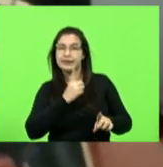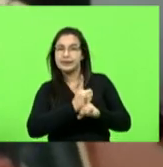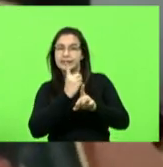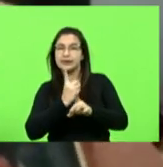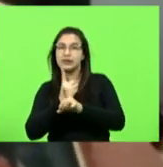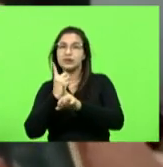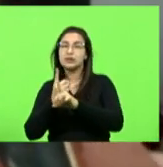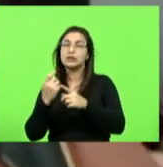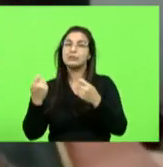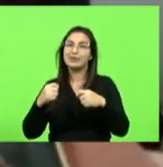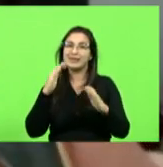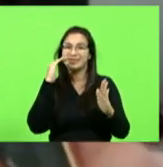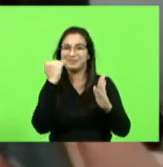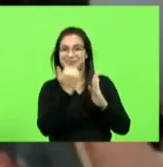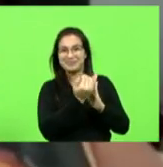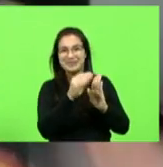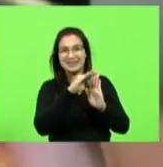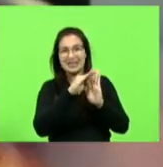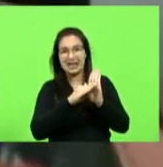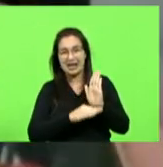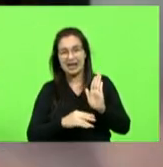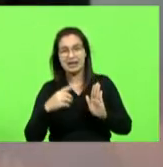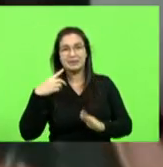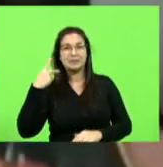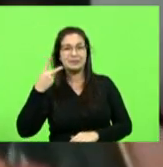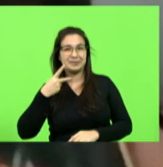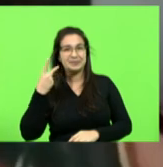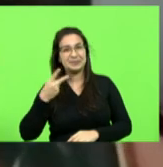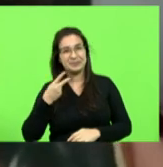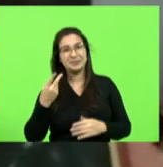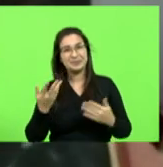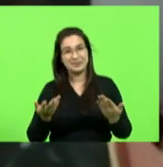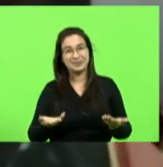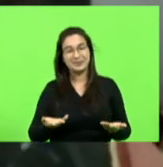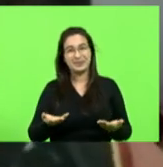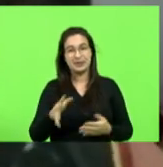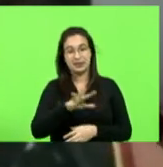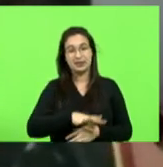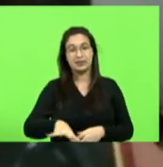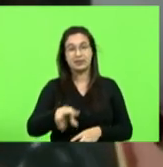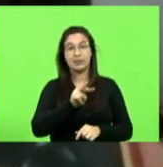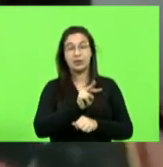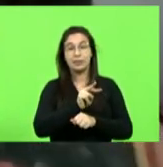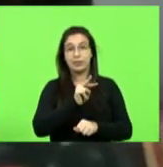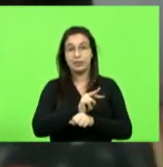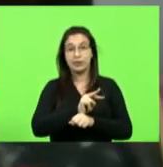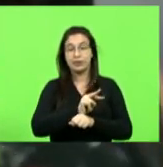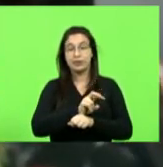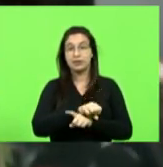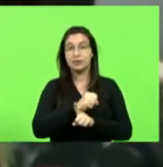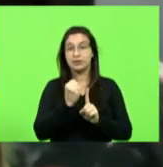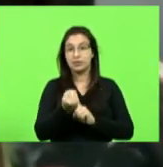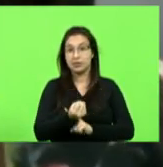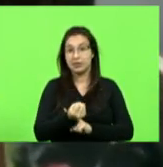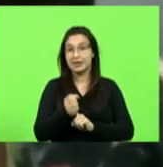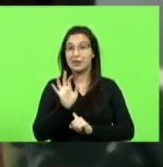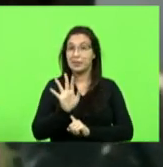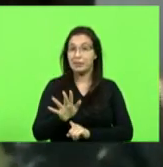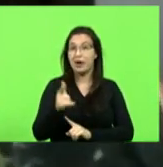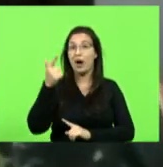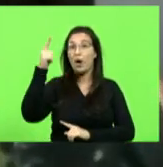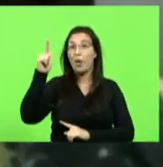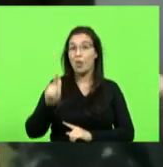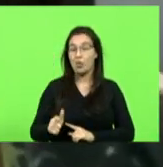uma agenda, né, de uma política que também está no campo da proteção social, mas tem outros objetivos,